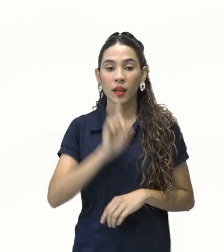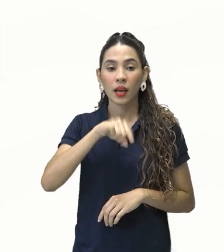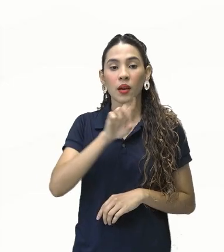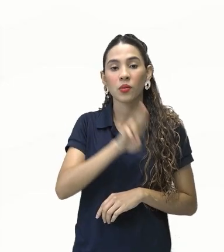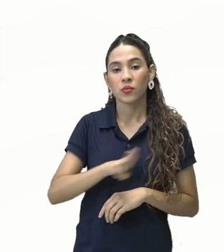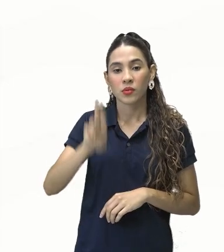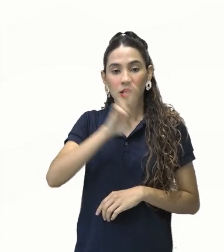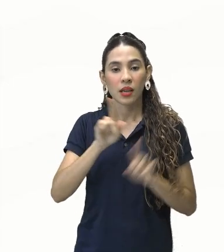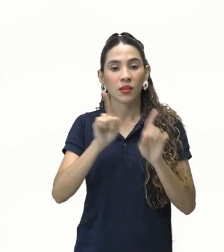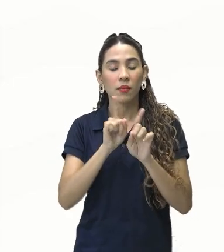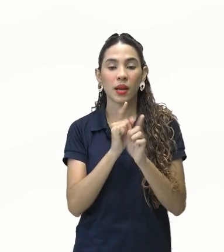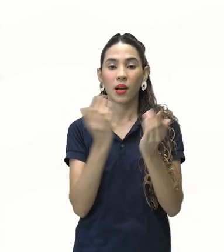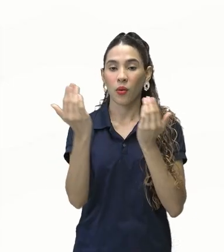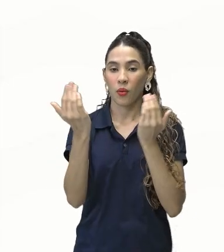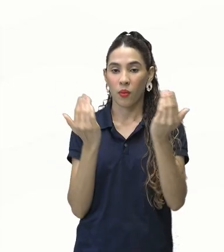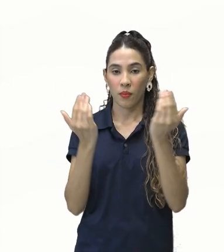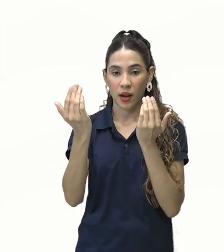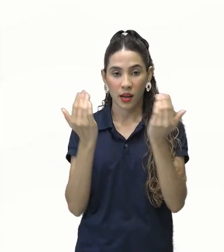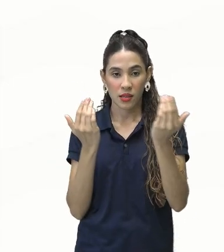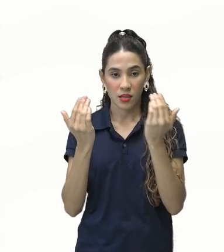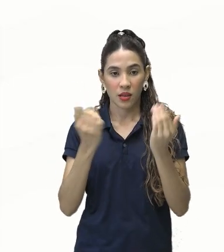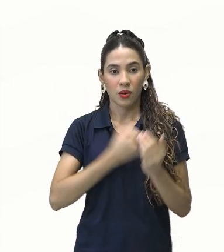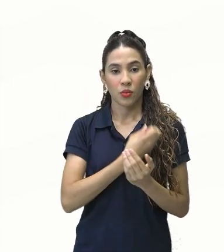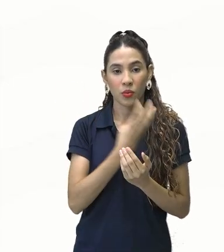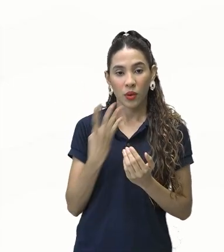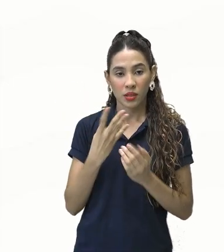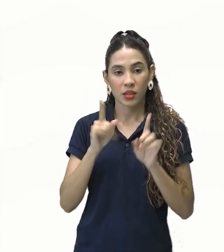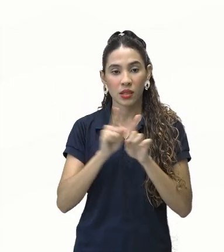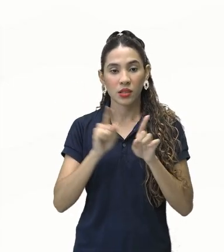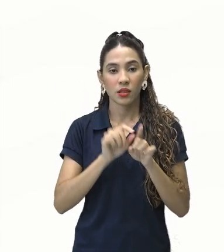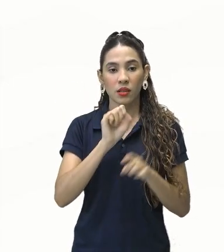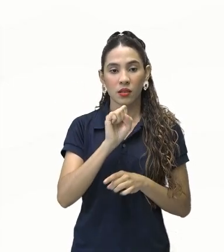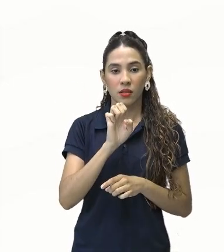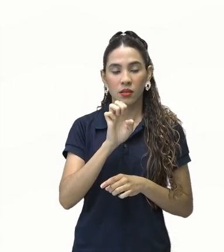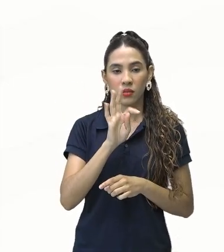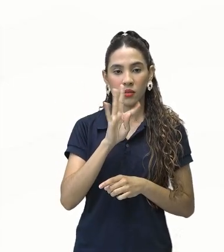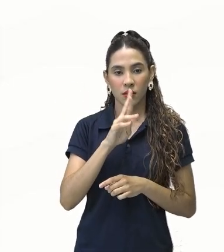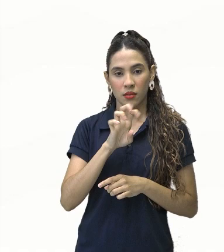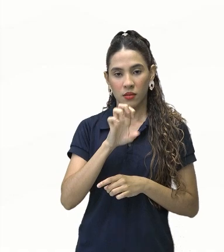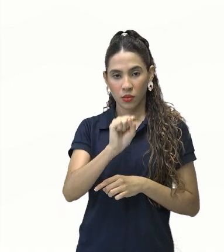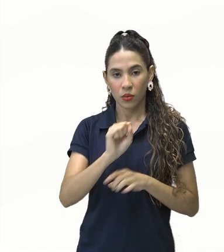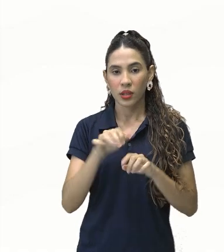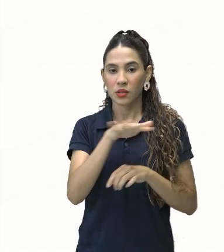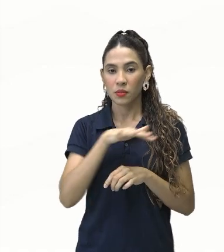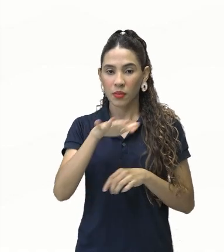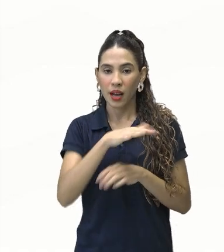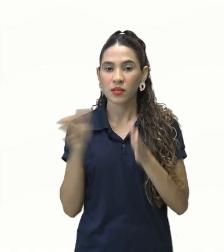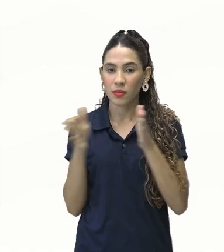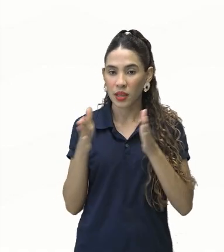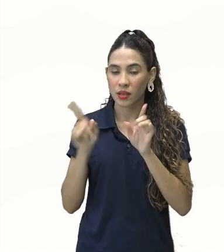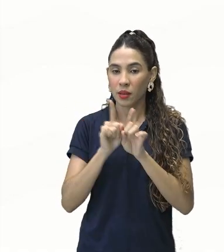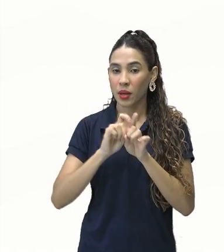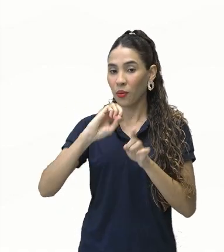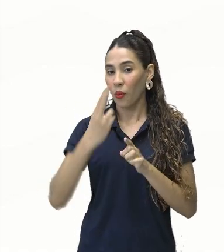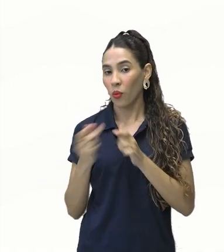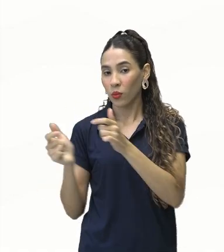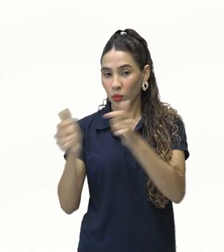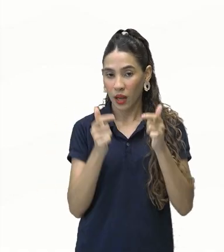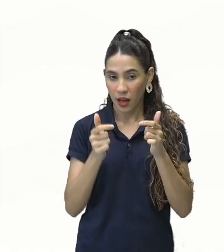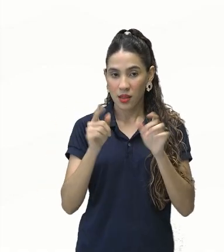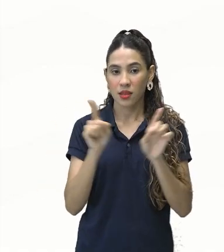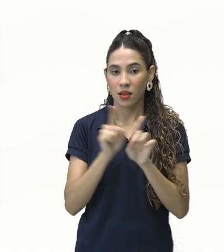são usados na comparação dos quantitativos em setores, espaços de tempo ou